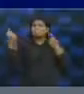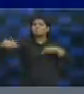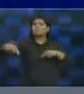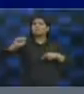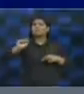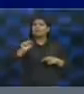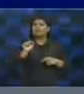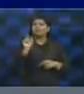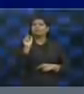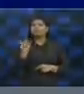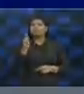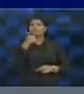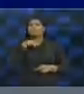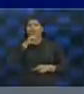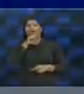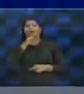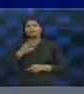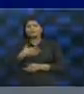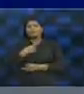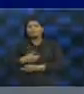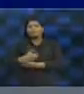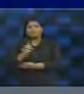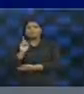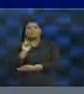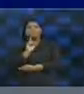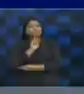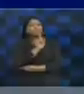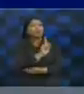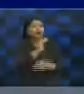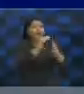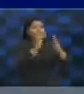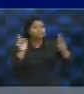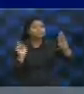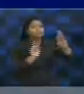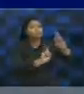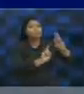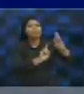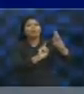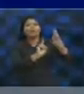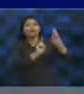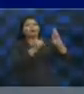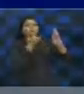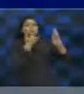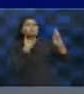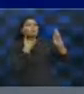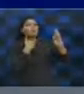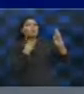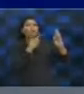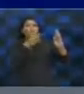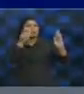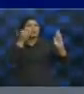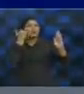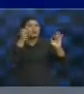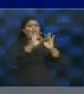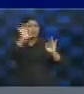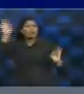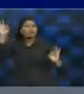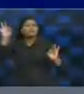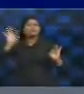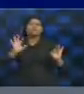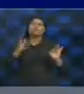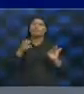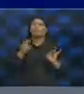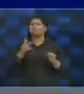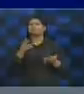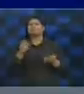ser atendida porque está fora da área de cobertura. Eu me oponho a uma faixa azul que atormenta a vida das pessoas,